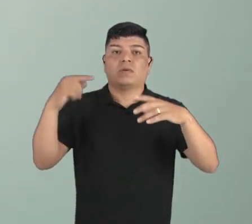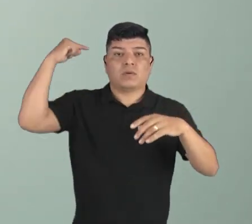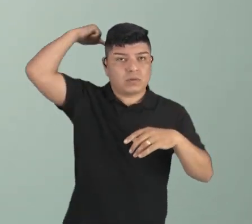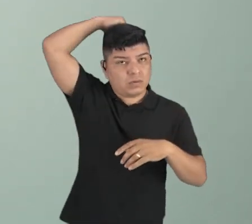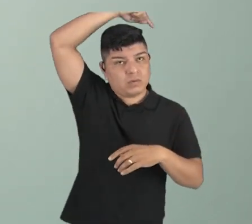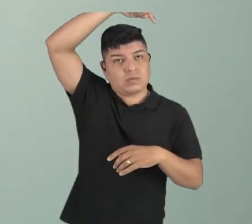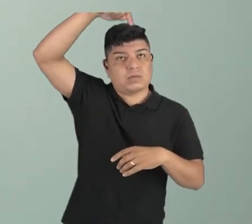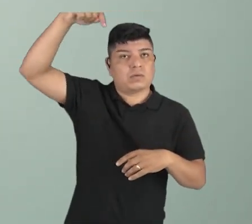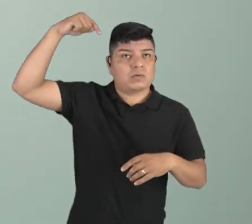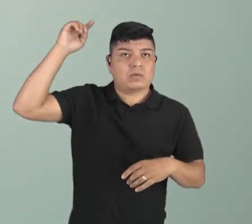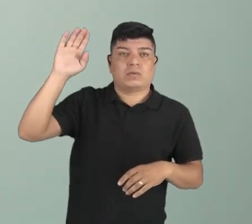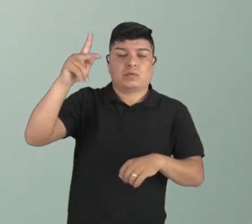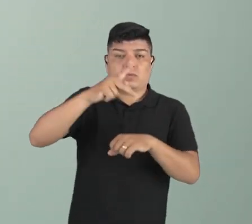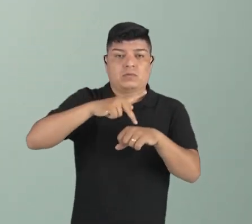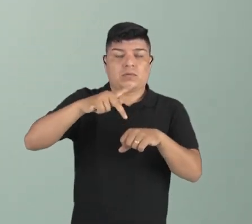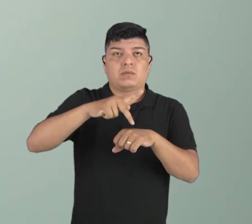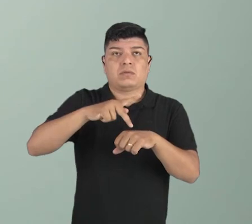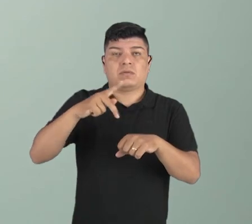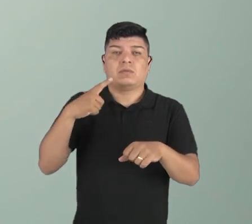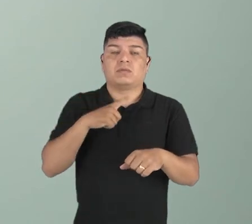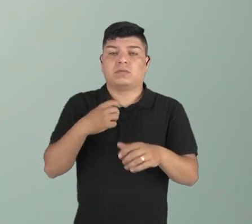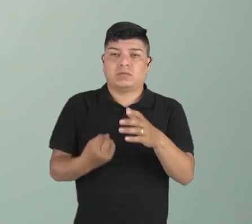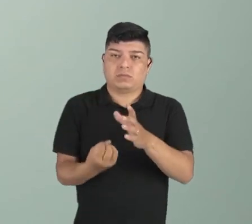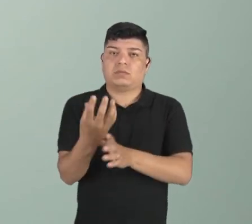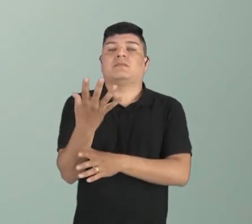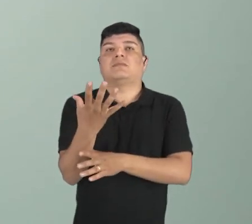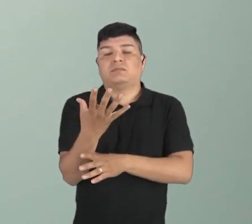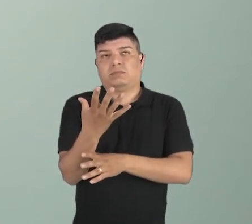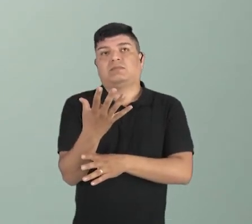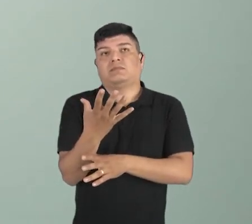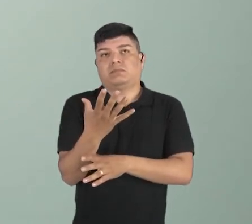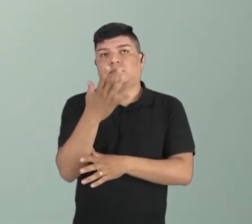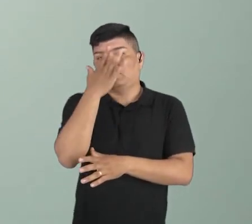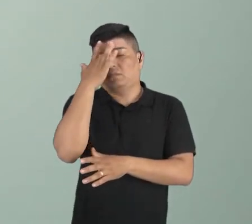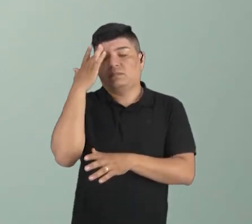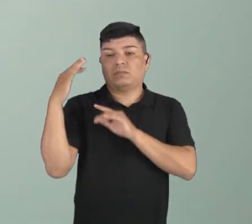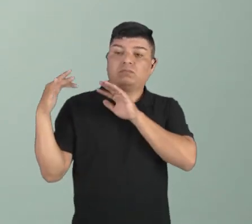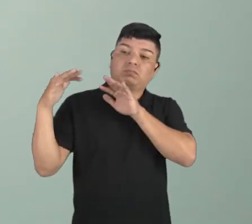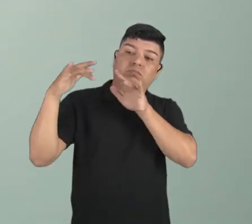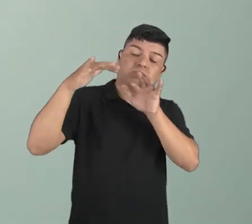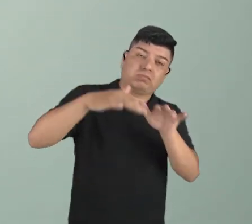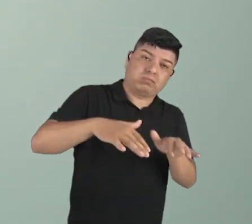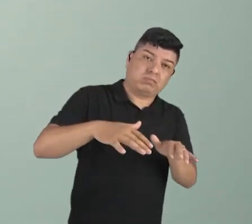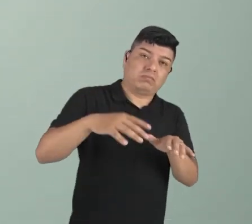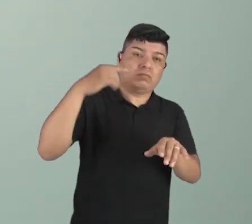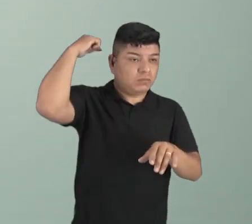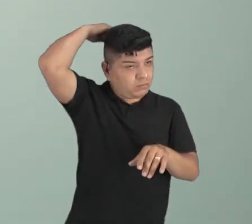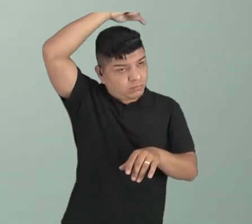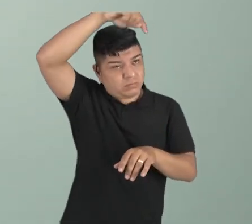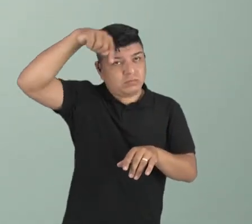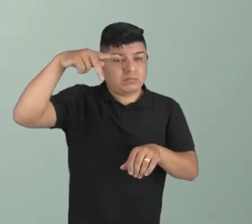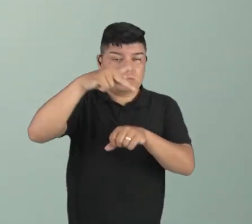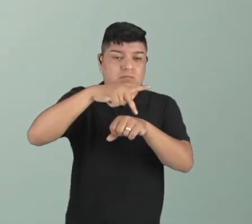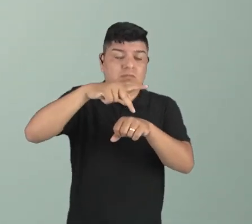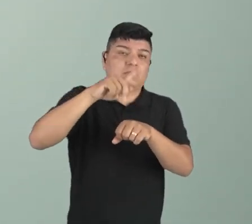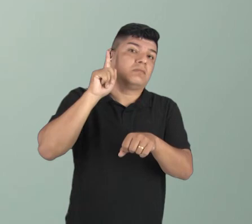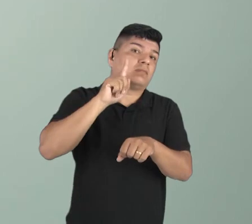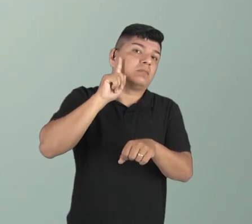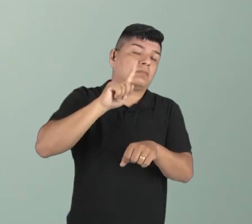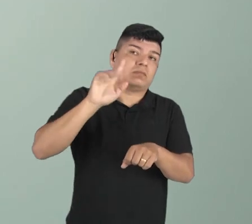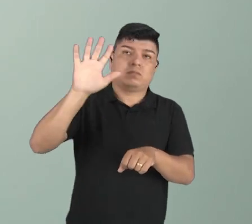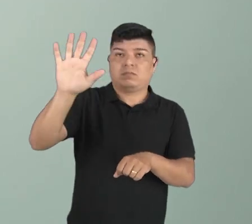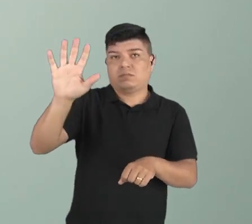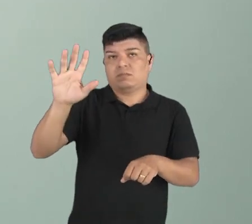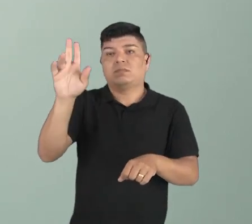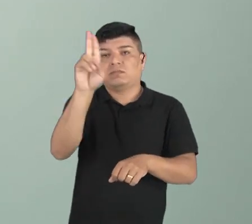população que vive nos Estados Unidos tem essa origem, né? Ele é imigrante do México, então o espanhol ele é muito utilizado nos Estados